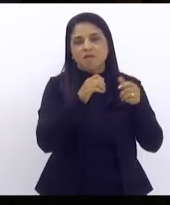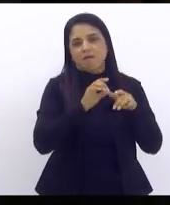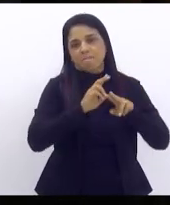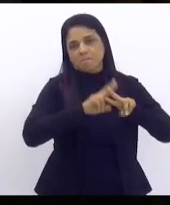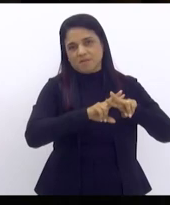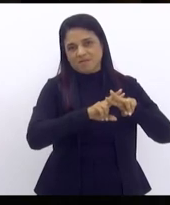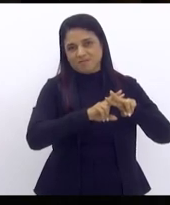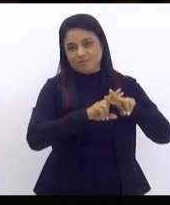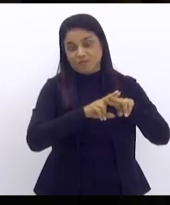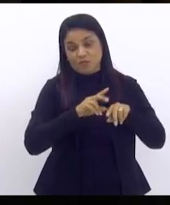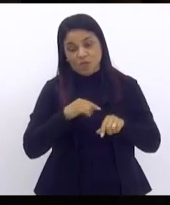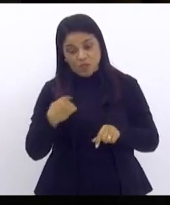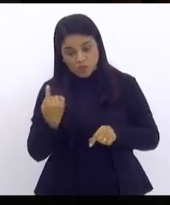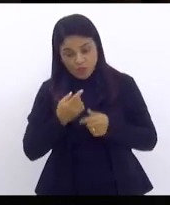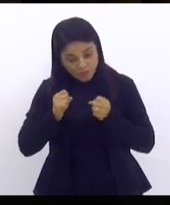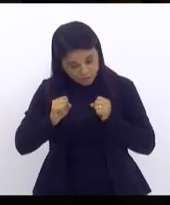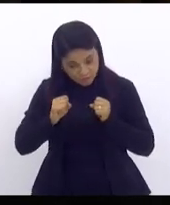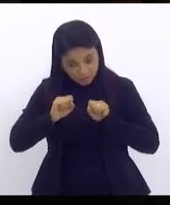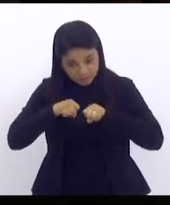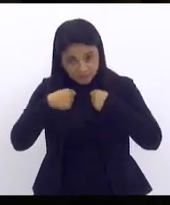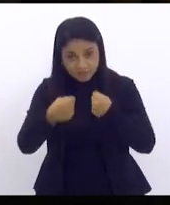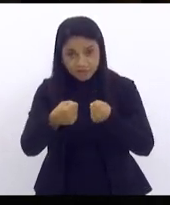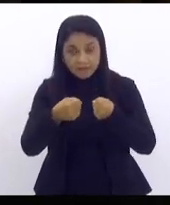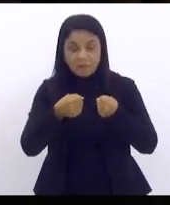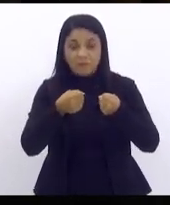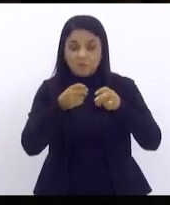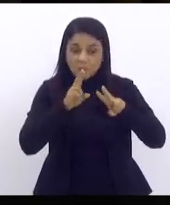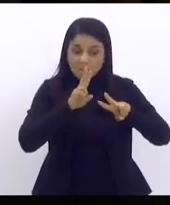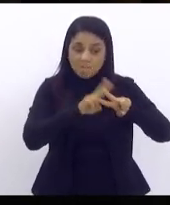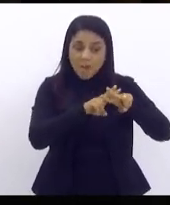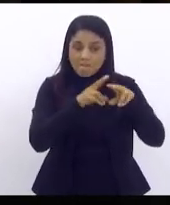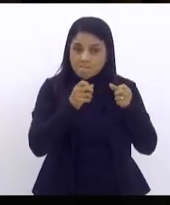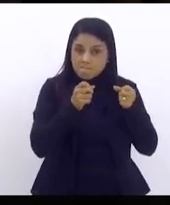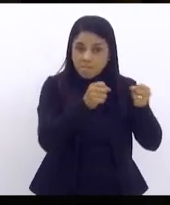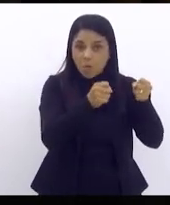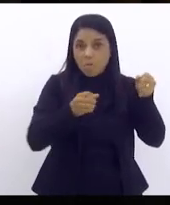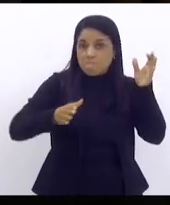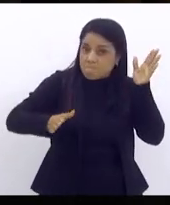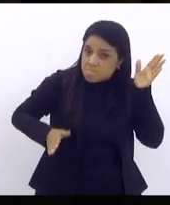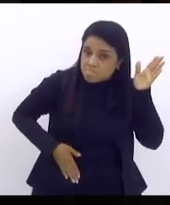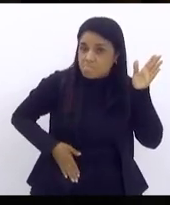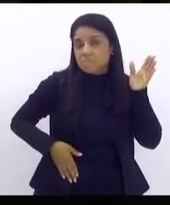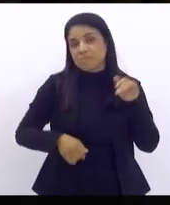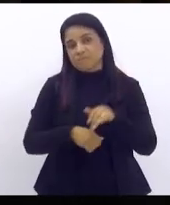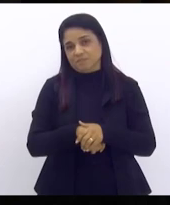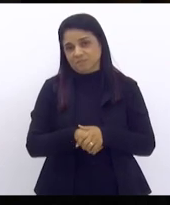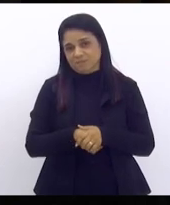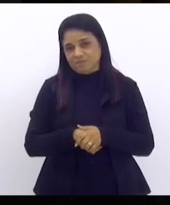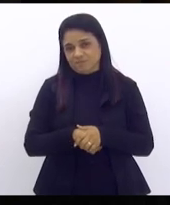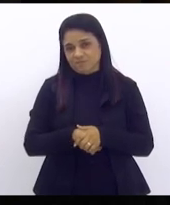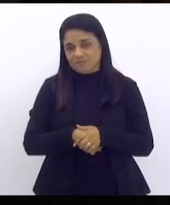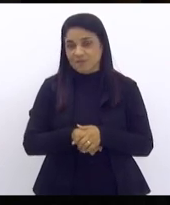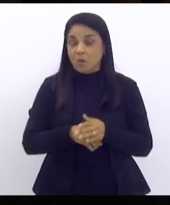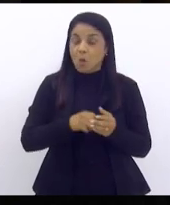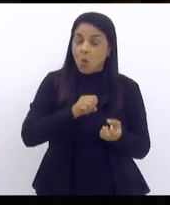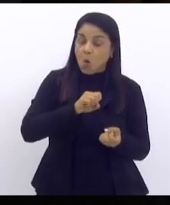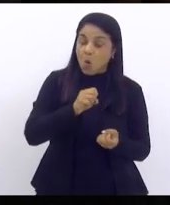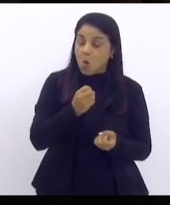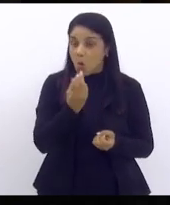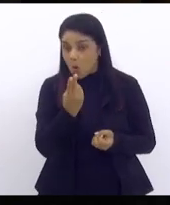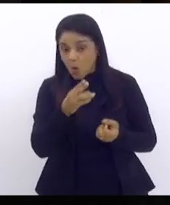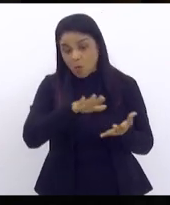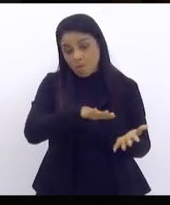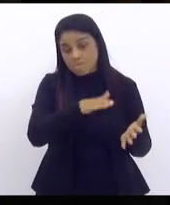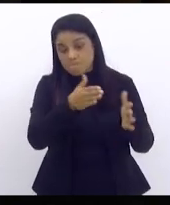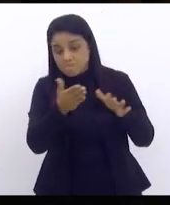nós defendemos que o lugar desses marginais seja na cadeia ou, se possível, no cemitério, no